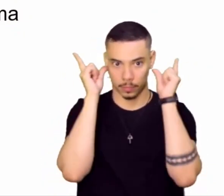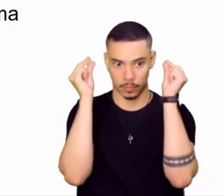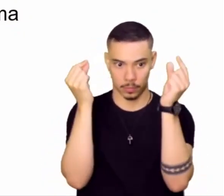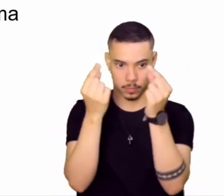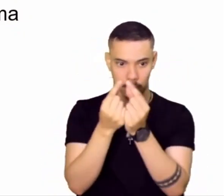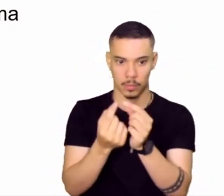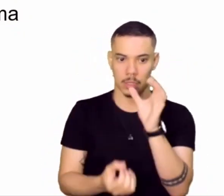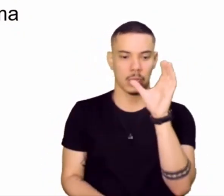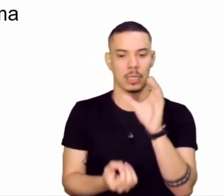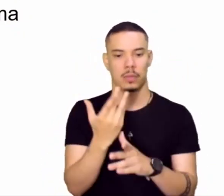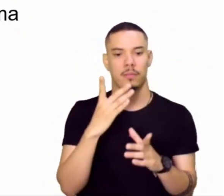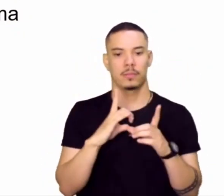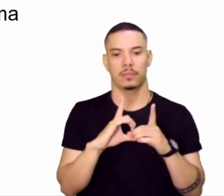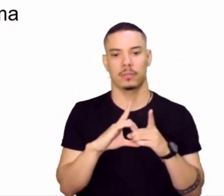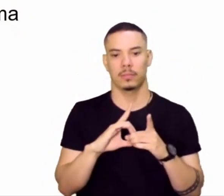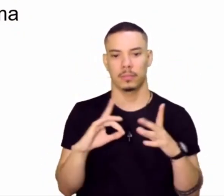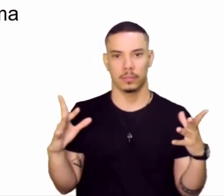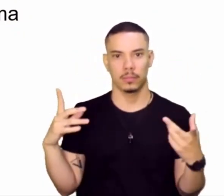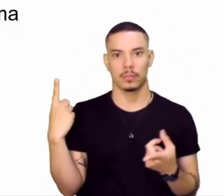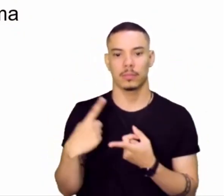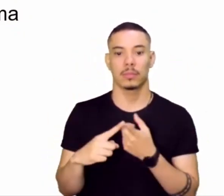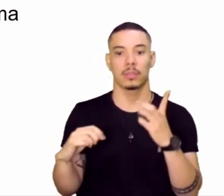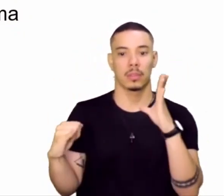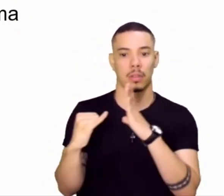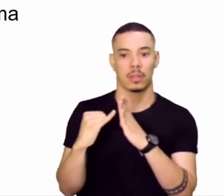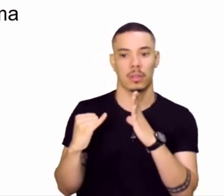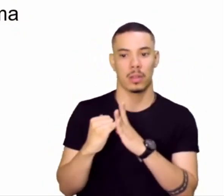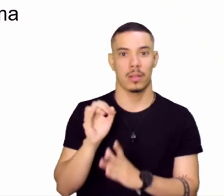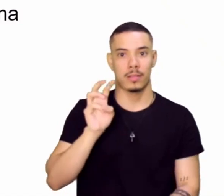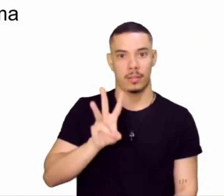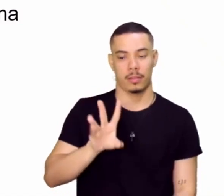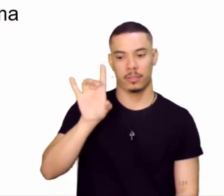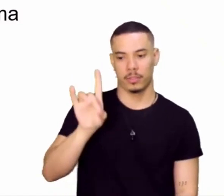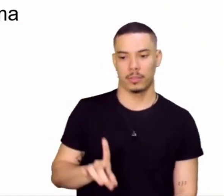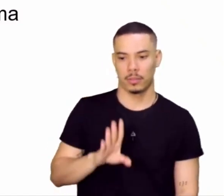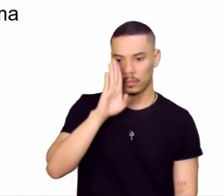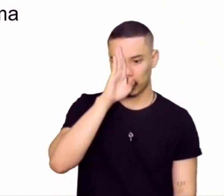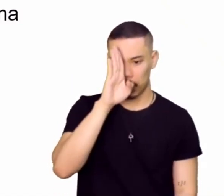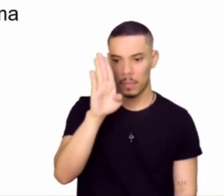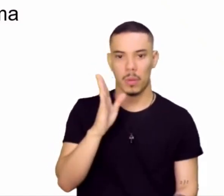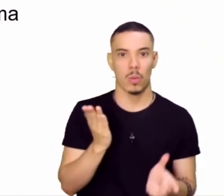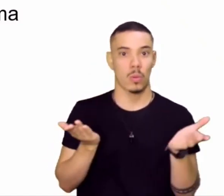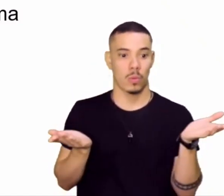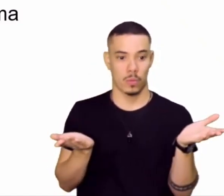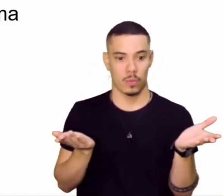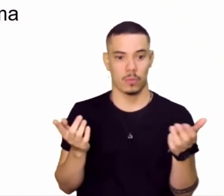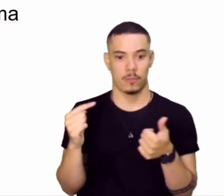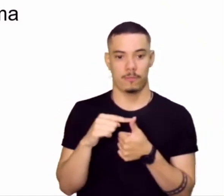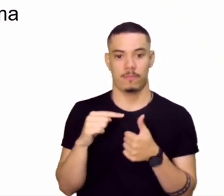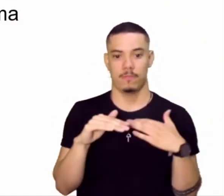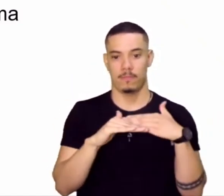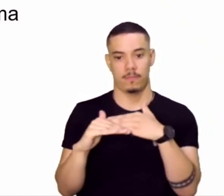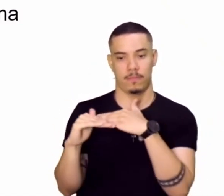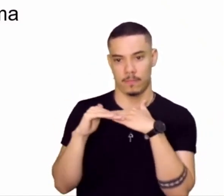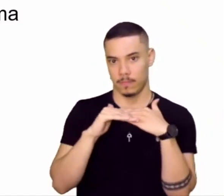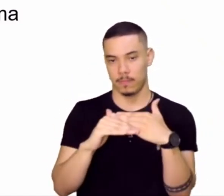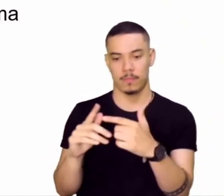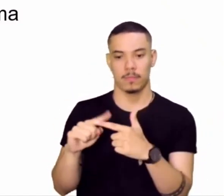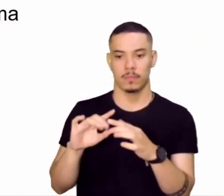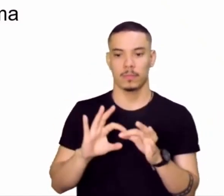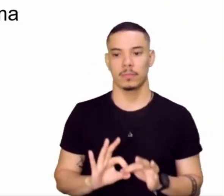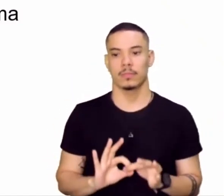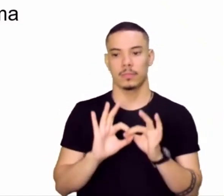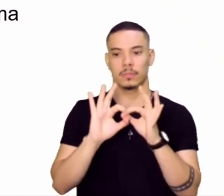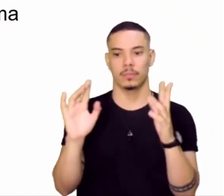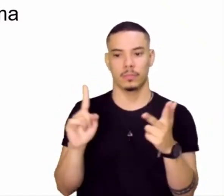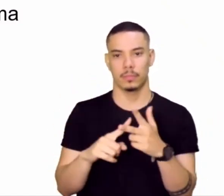tradição democrática como instituição de 3 direitos fundamentais. E qual é? Igualdade, liberdade e participação